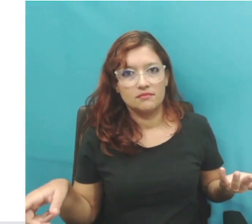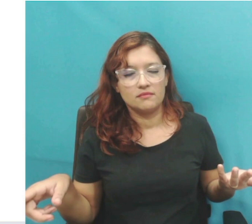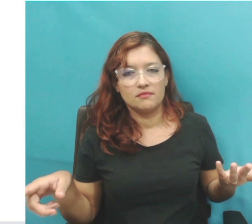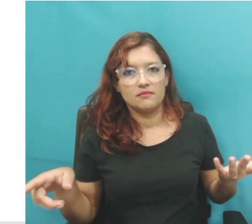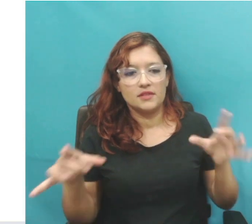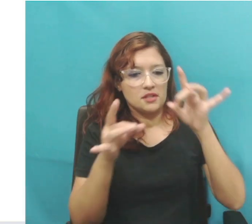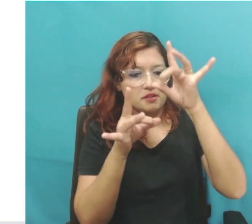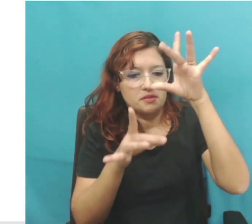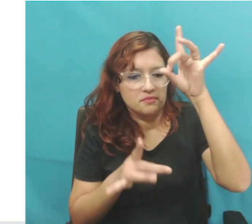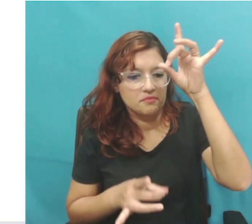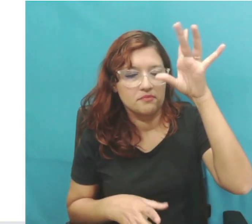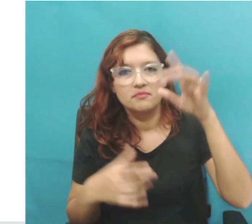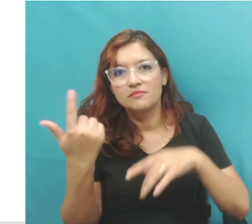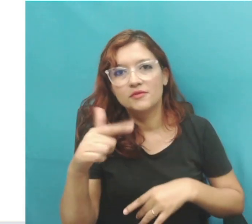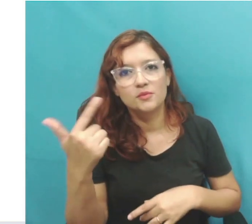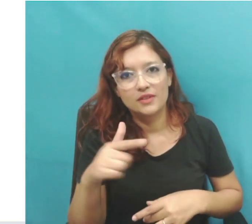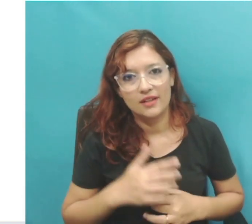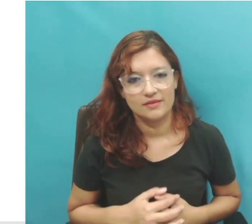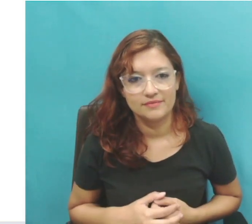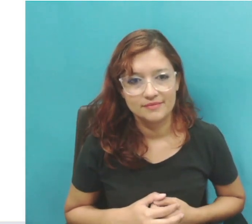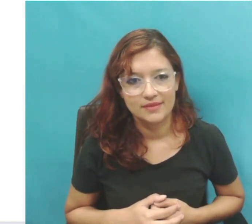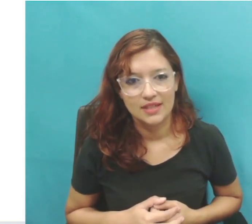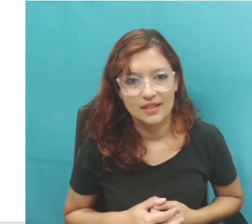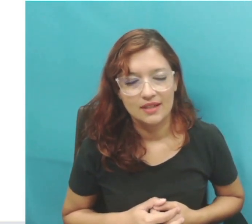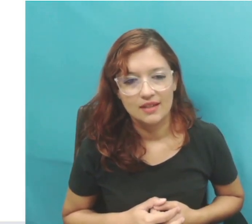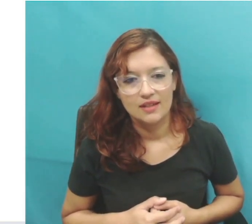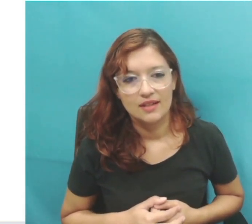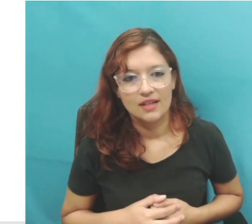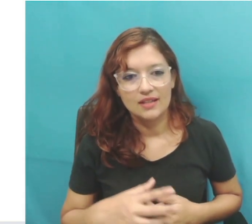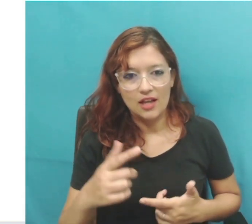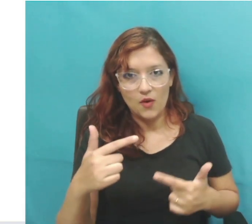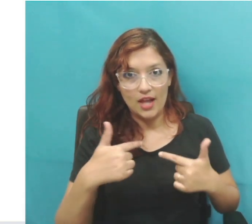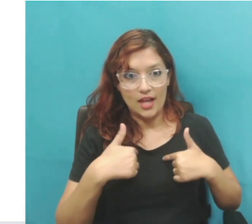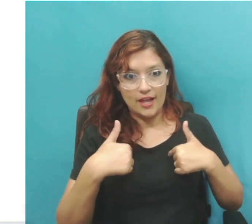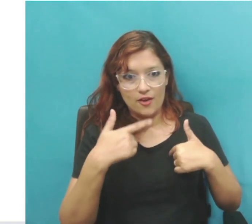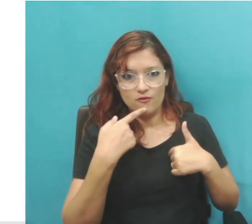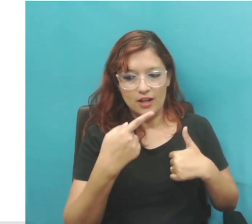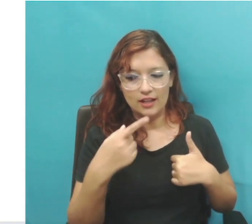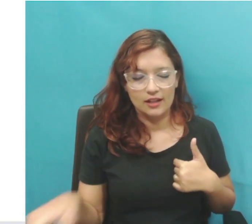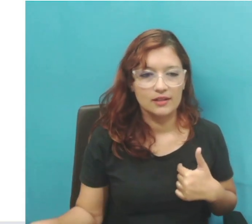No primeiro eu não especifiquei, não dei detalhes.